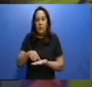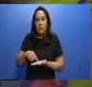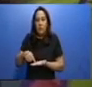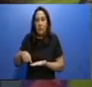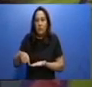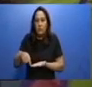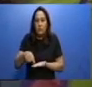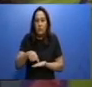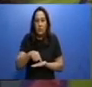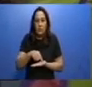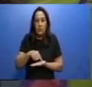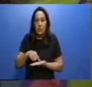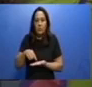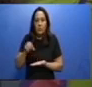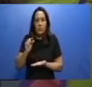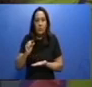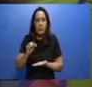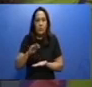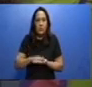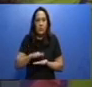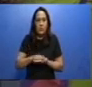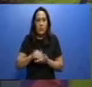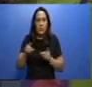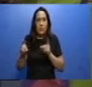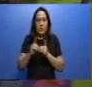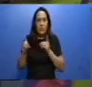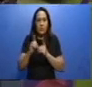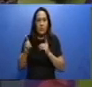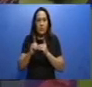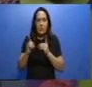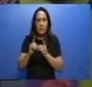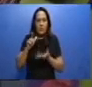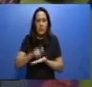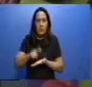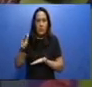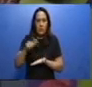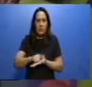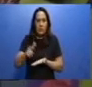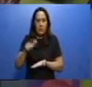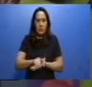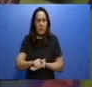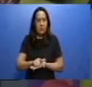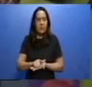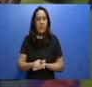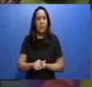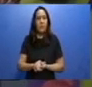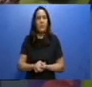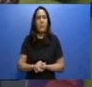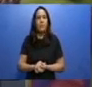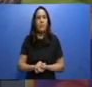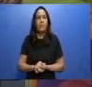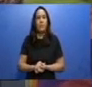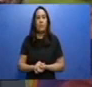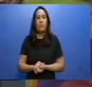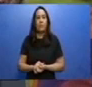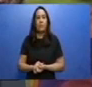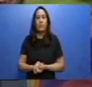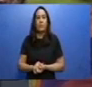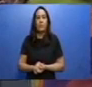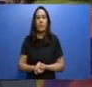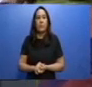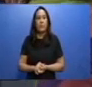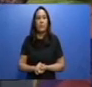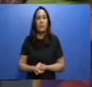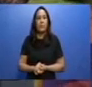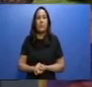aqui, gente, porque é só isso que está em contato com a folha. E aí, se vocês quiserem, pode até fazer